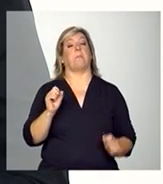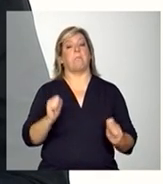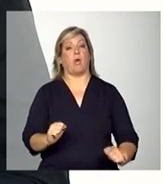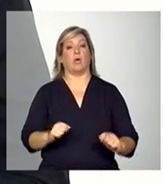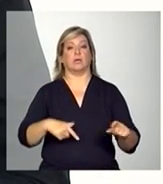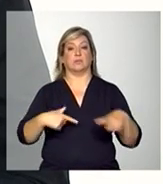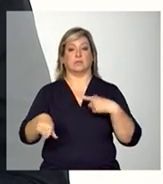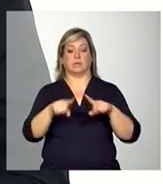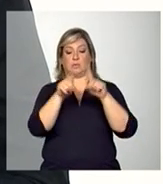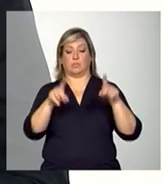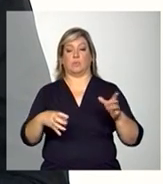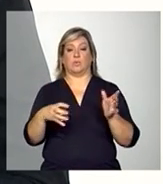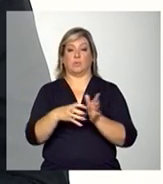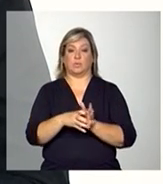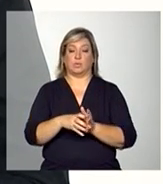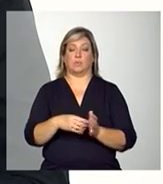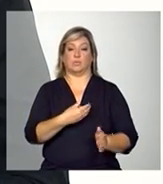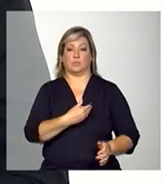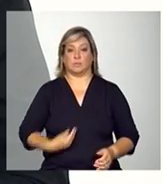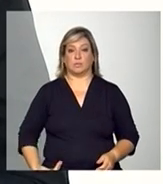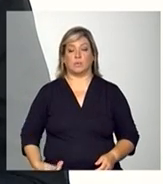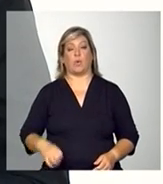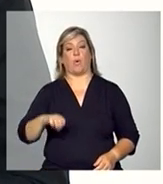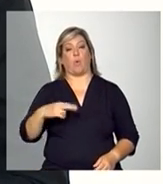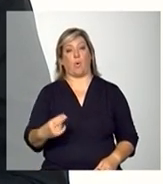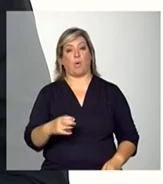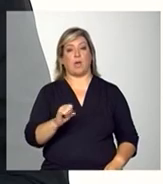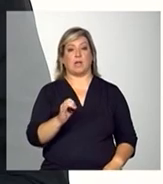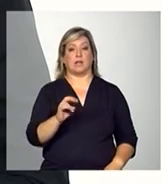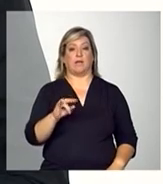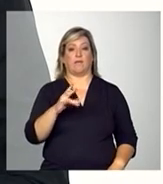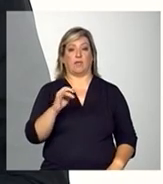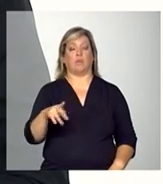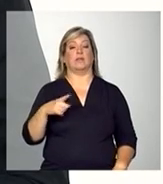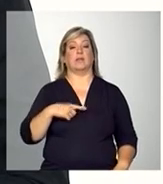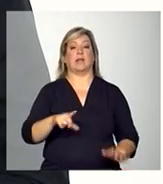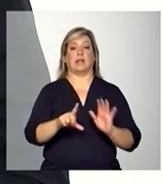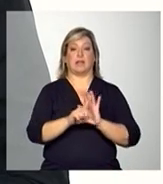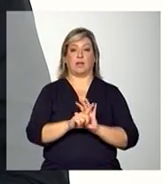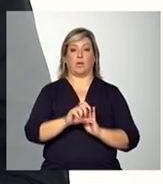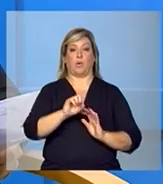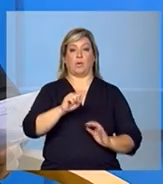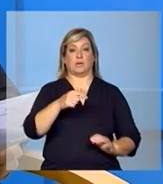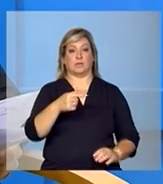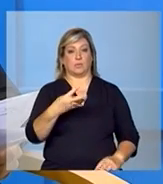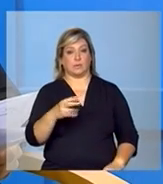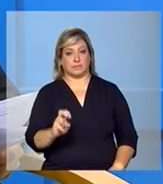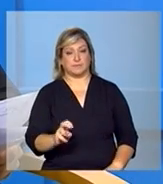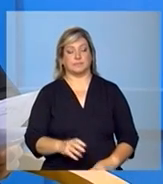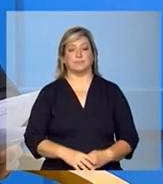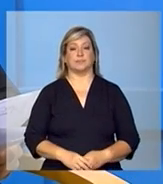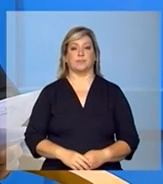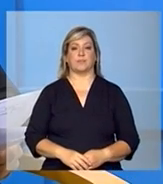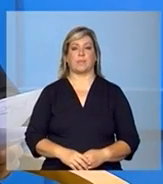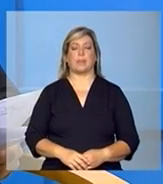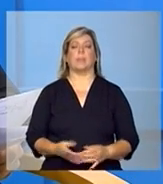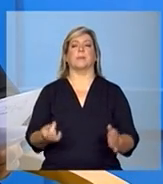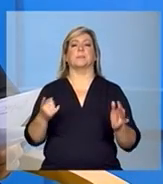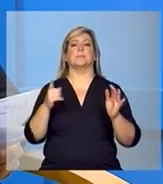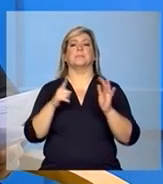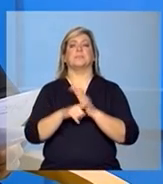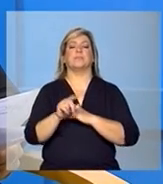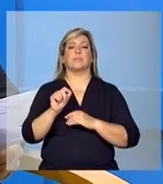público ou um servidor temporário Conforme a lei 8745 E no caso por exemplo que ele já tenha feito isso tem